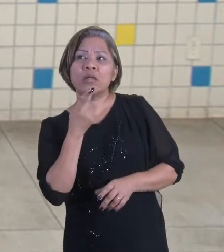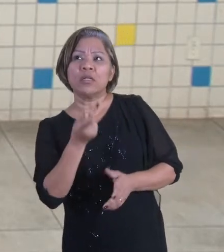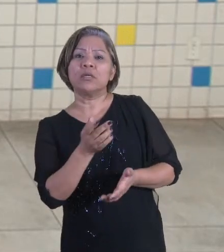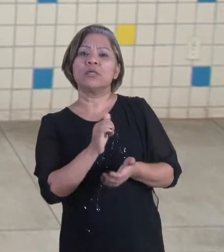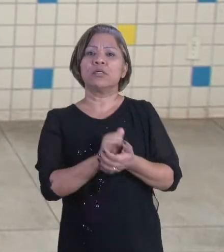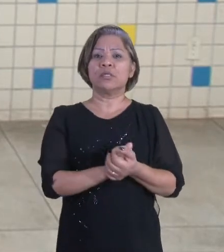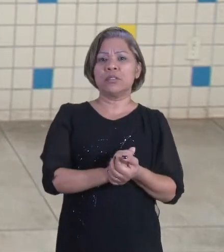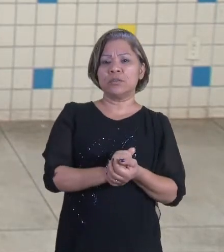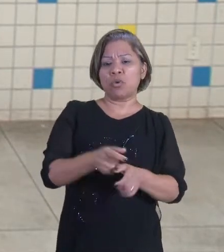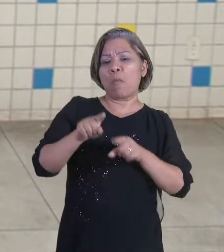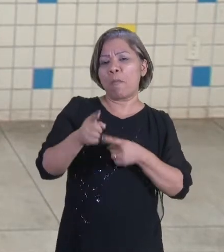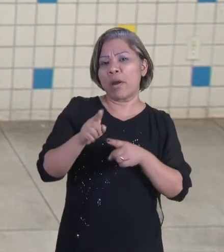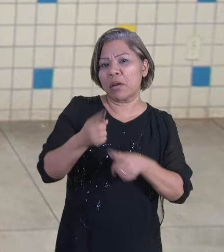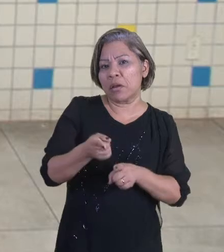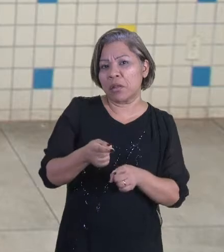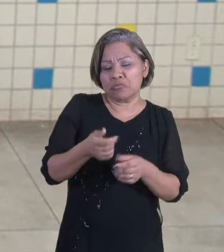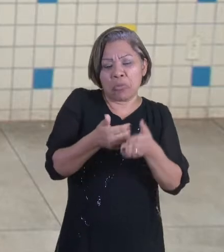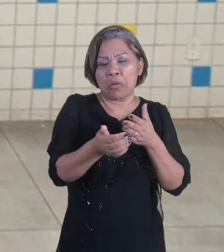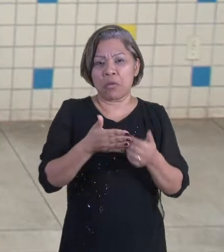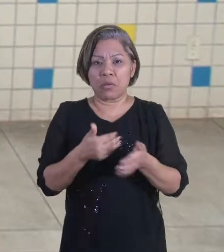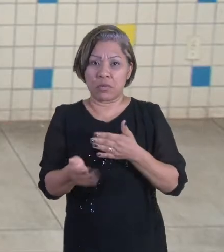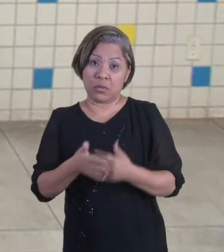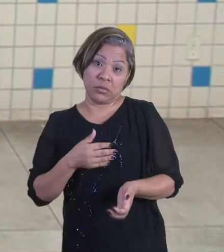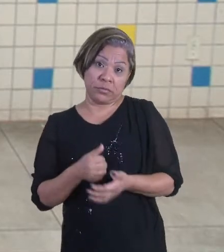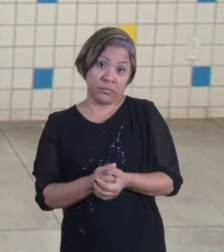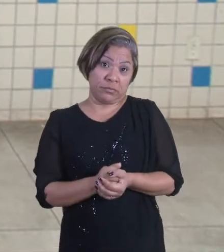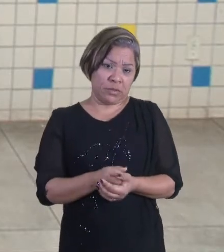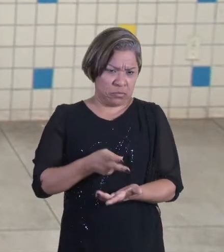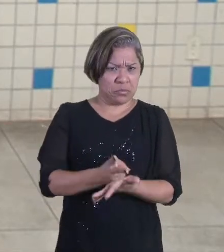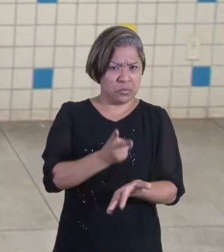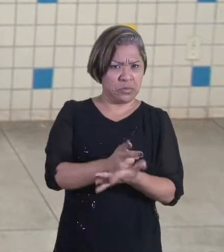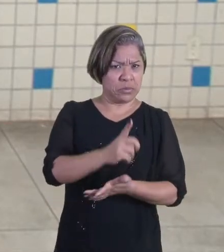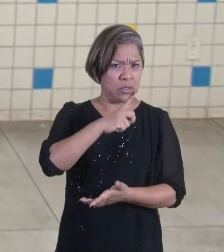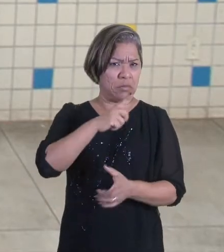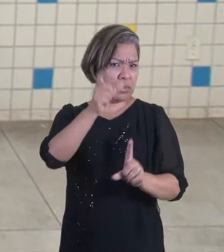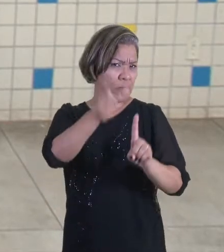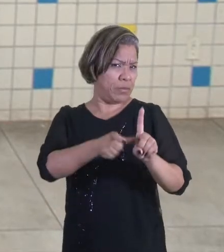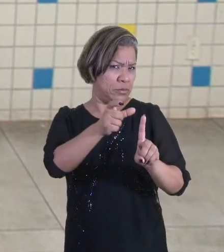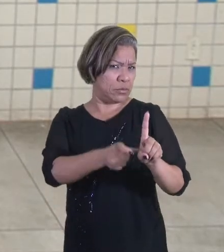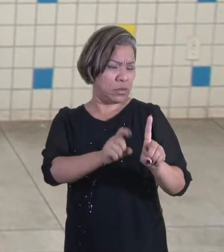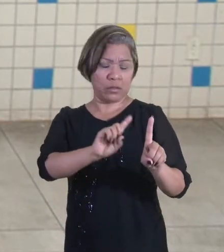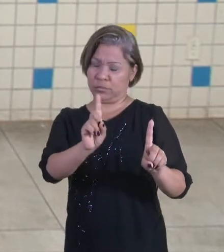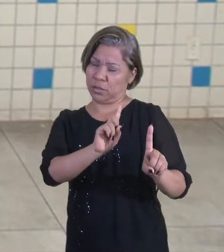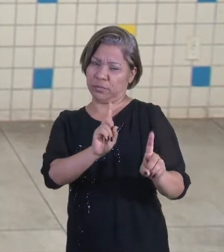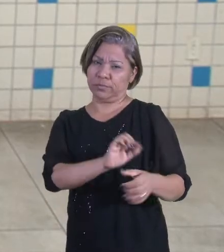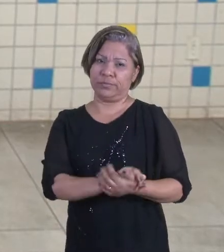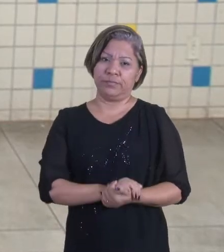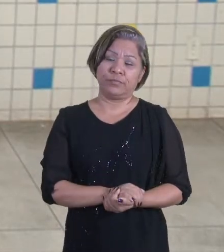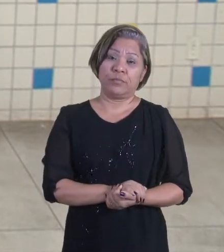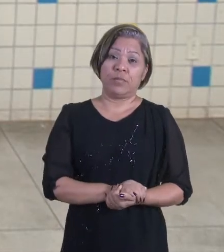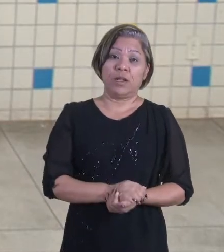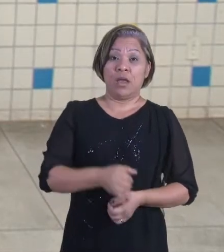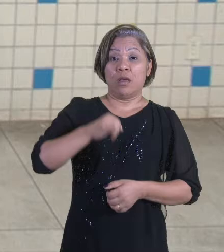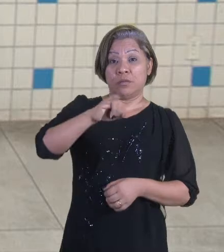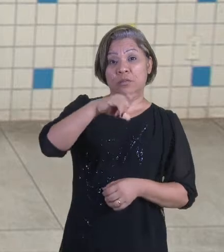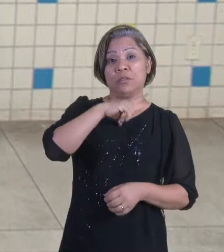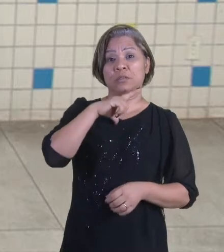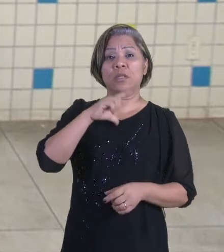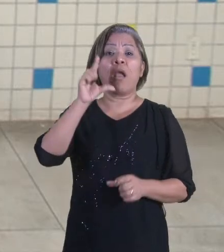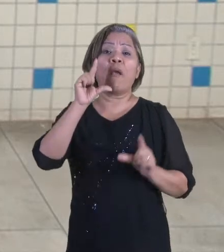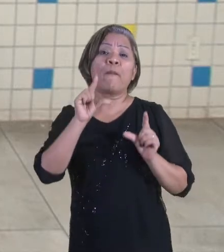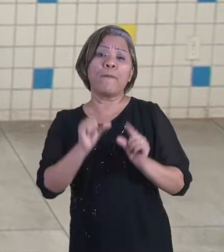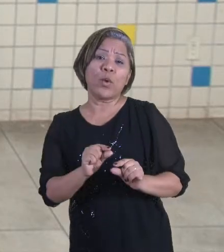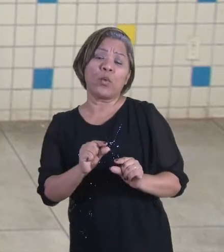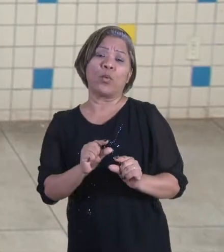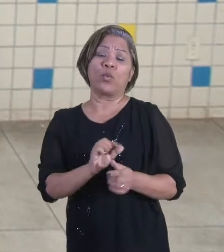algo. Então, nem sempre vai ter personagem. É caso se tiver, e eles são poucos personagens, né? Não